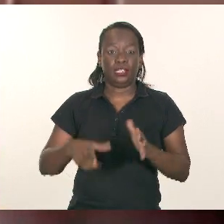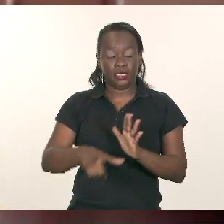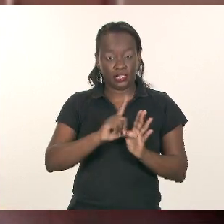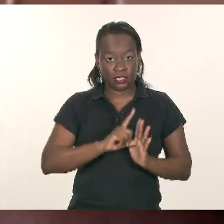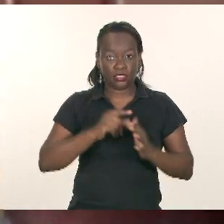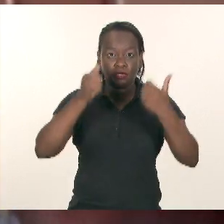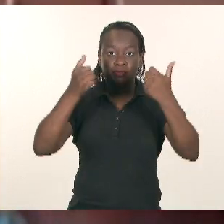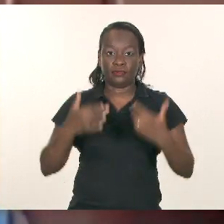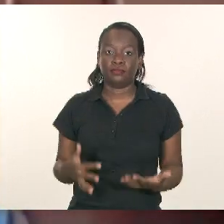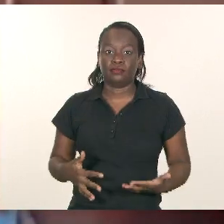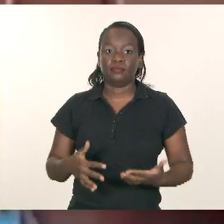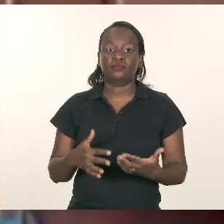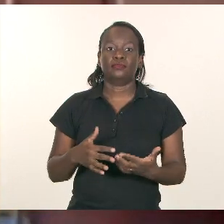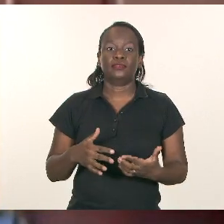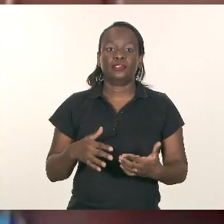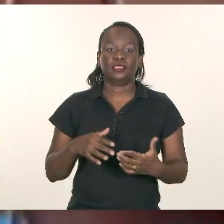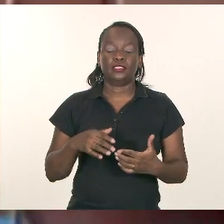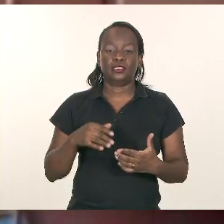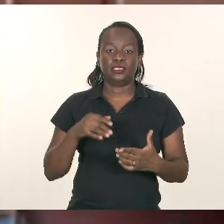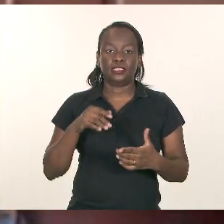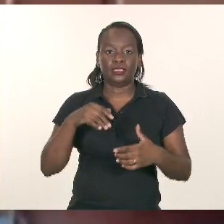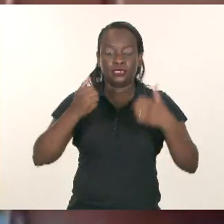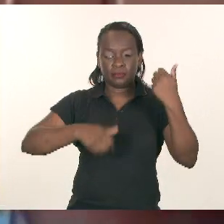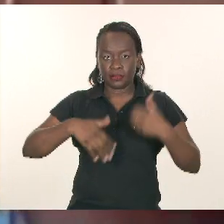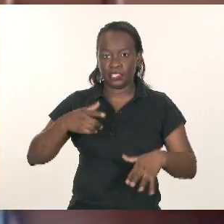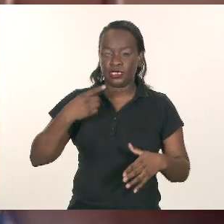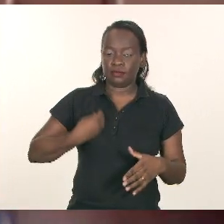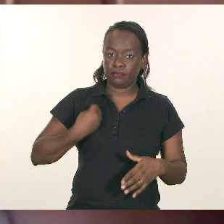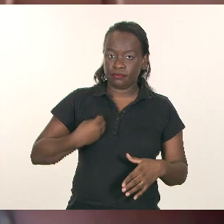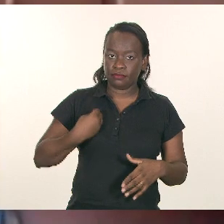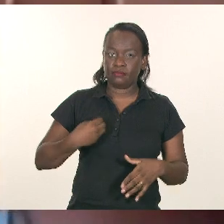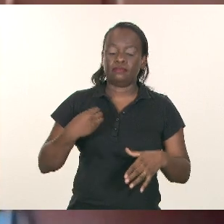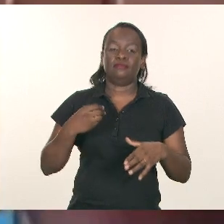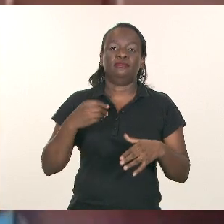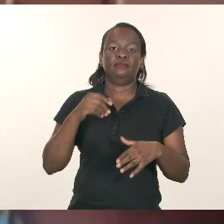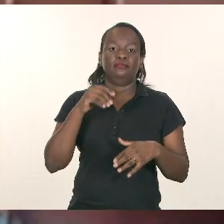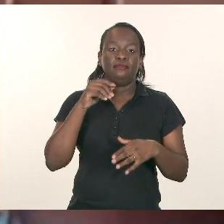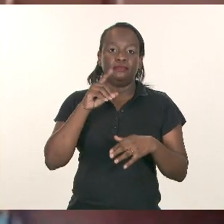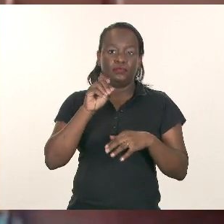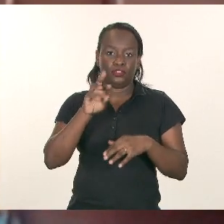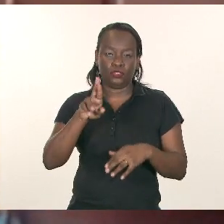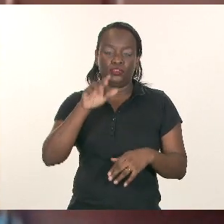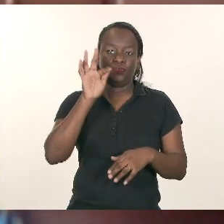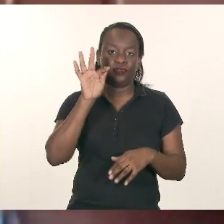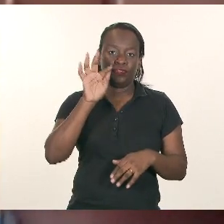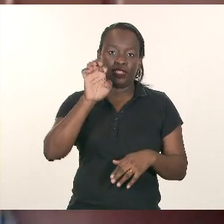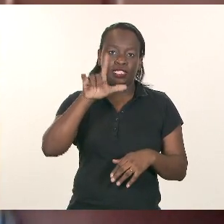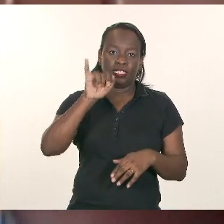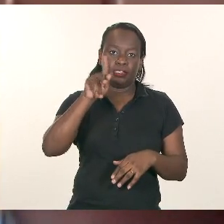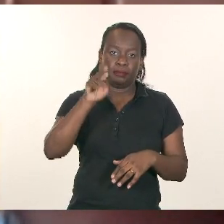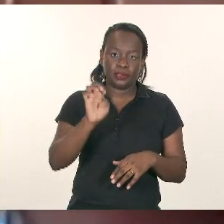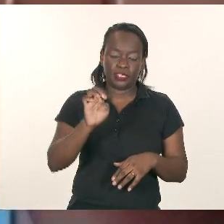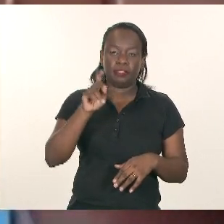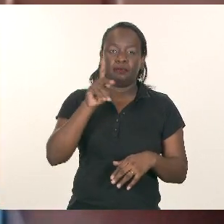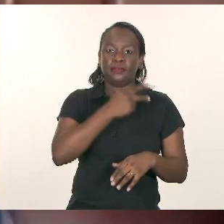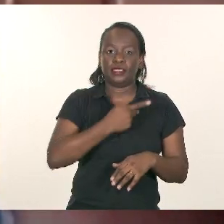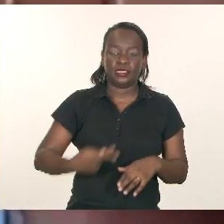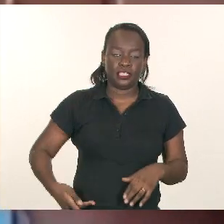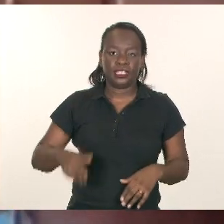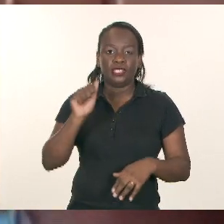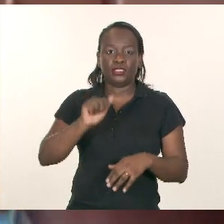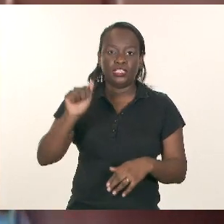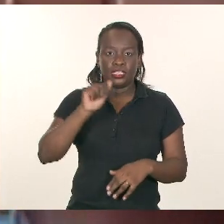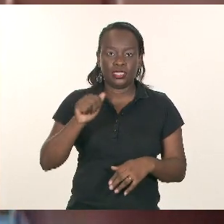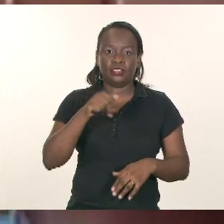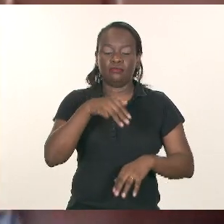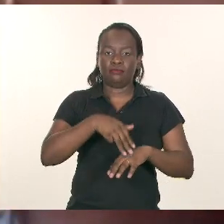antemão, fazer uma deferência às presenças do doutor Felipe Gonçalves, presidente da Associação de Magistrados aqui